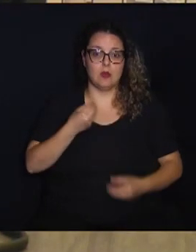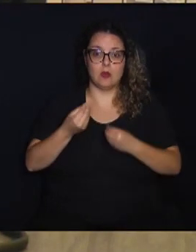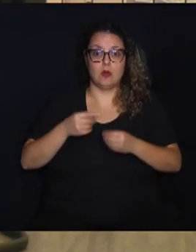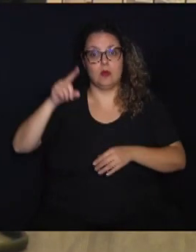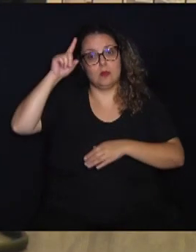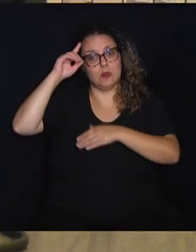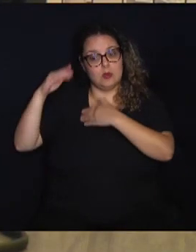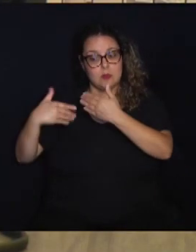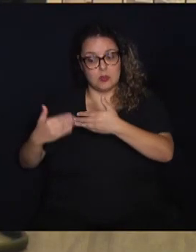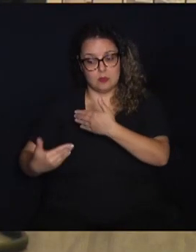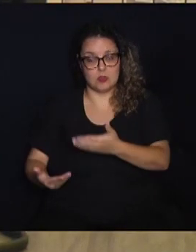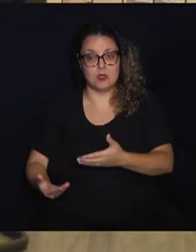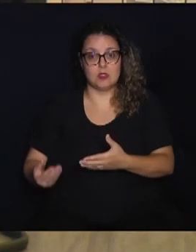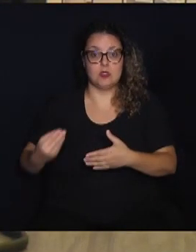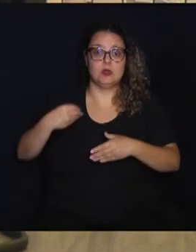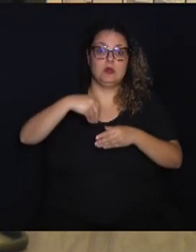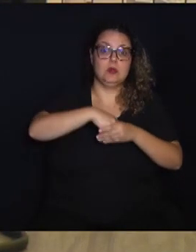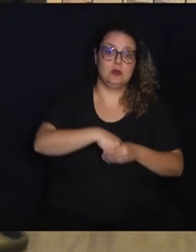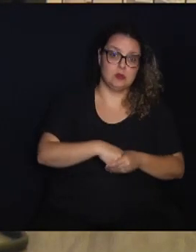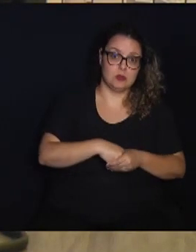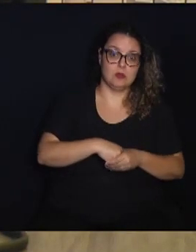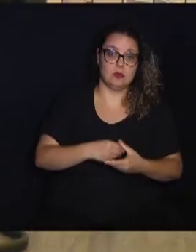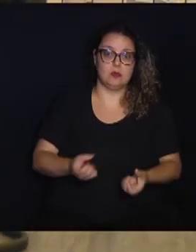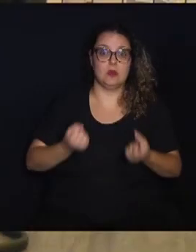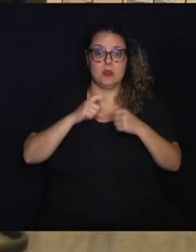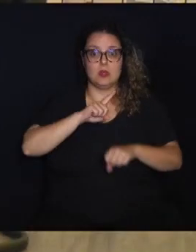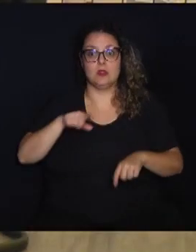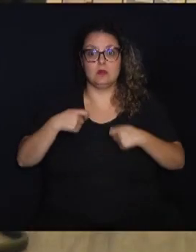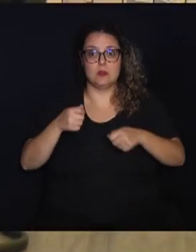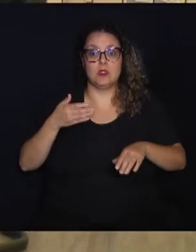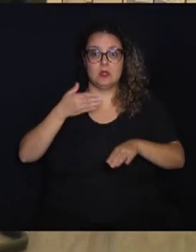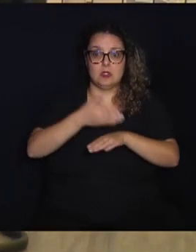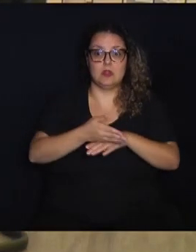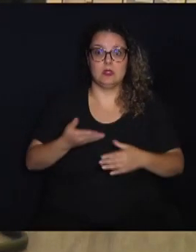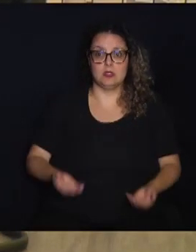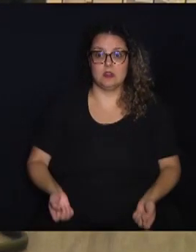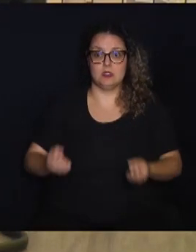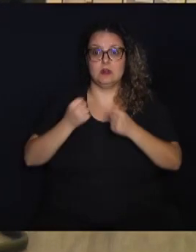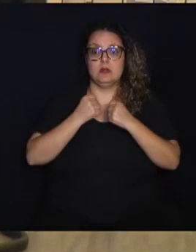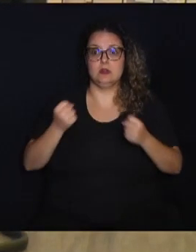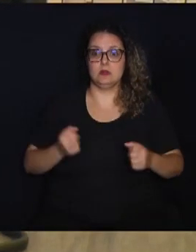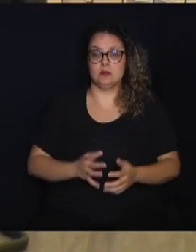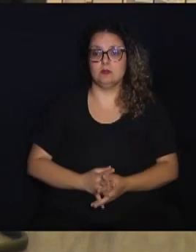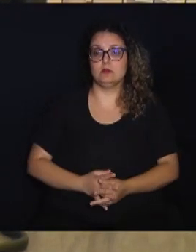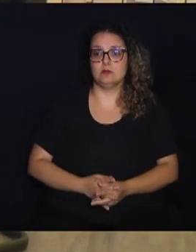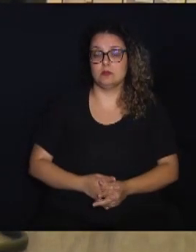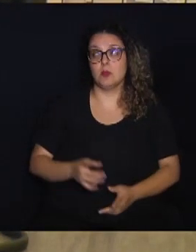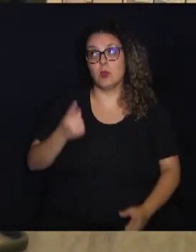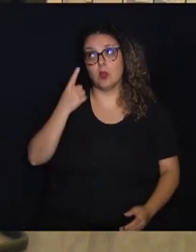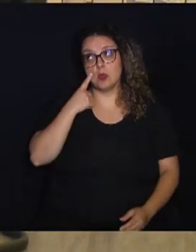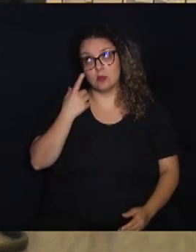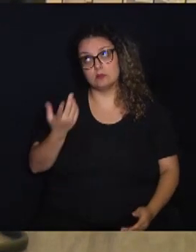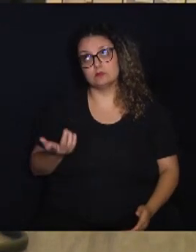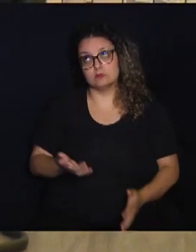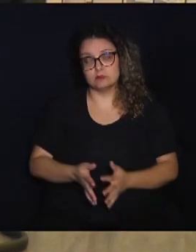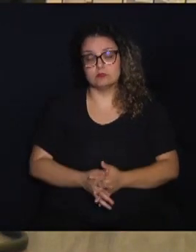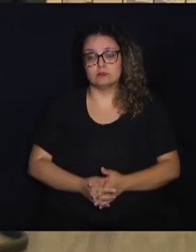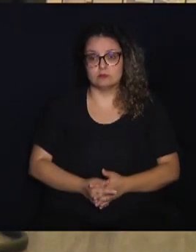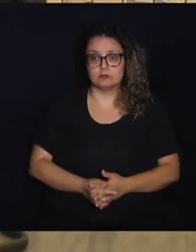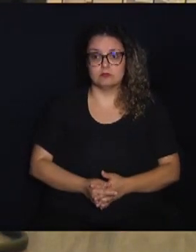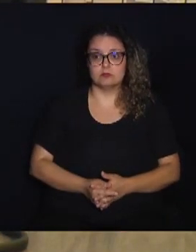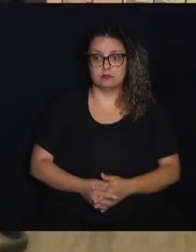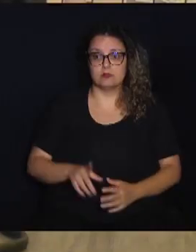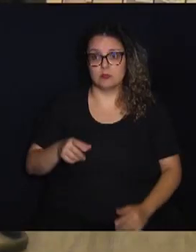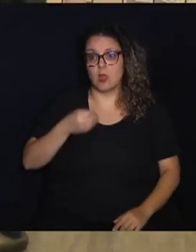rotina sem necessariamente ir na academia? Olha, hoje a gente... isso é uma parte boa